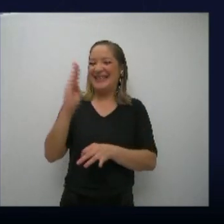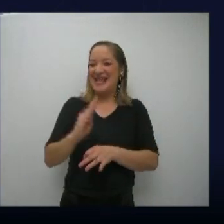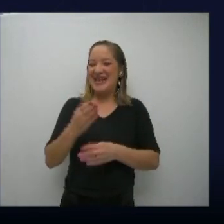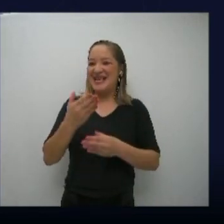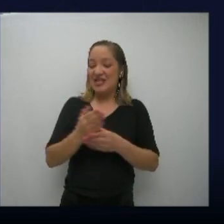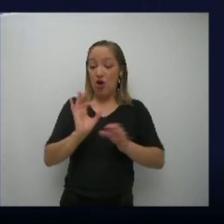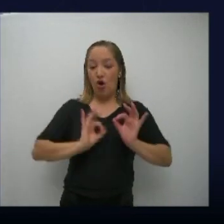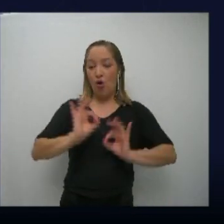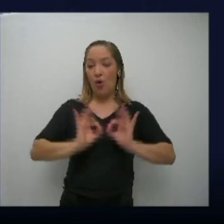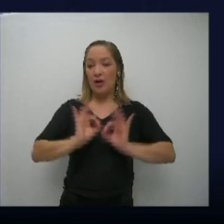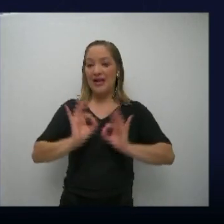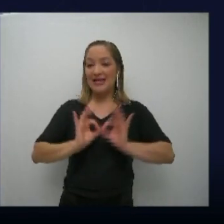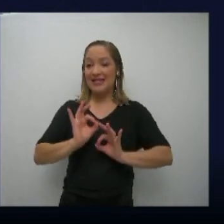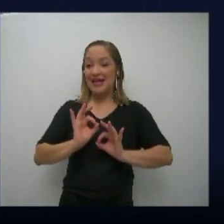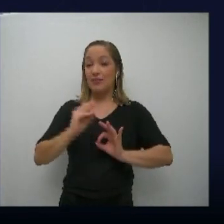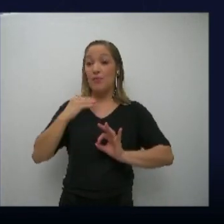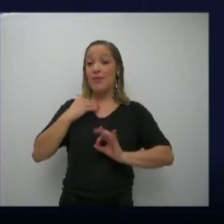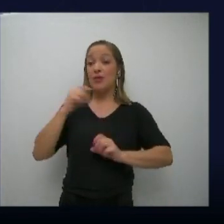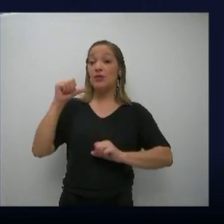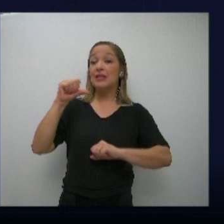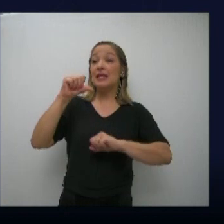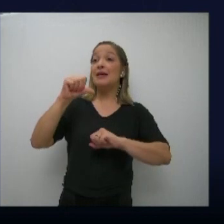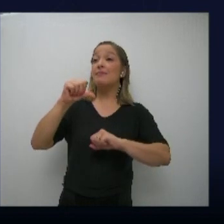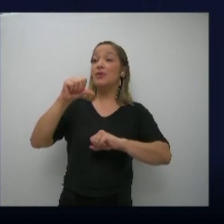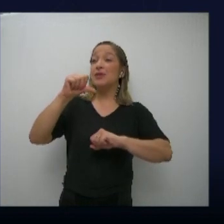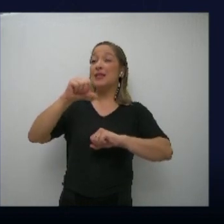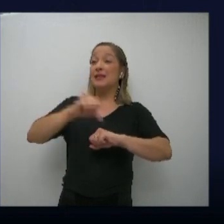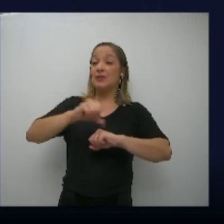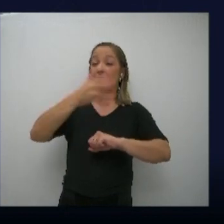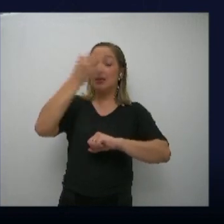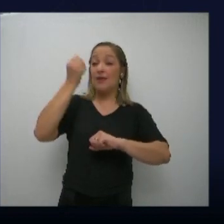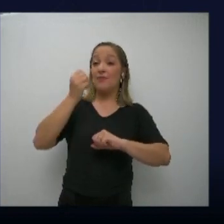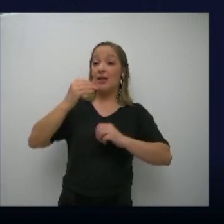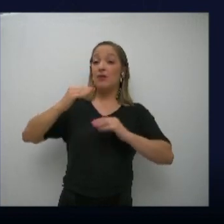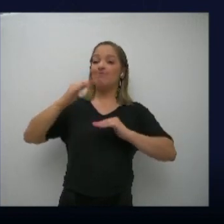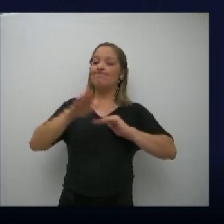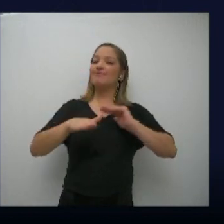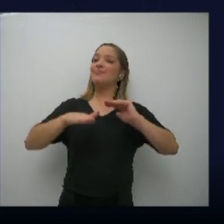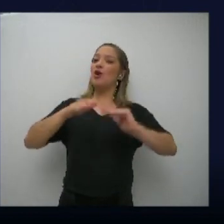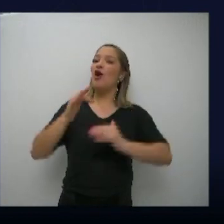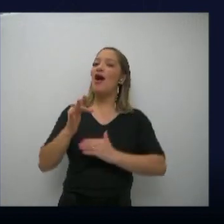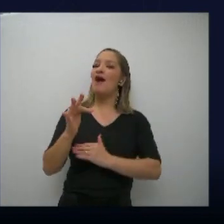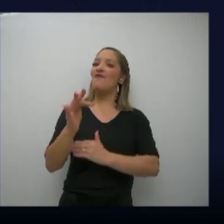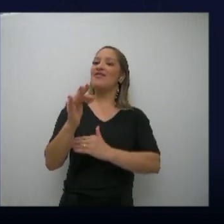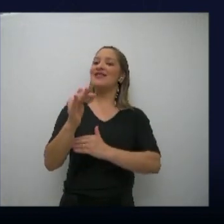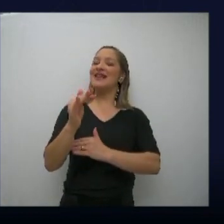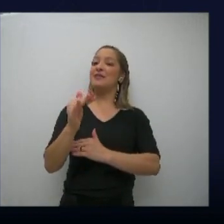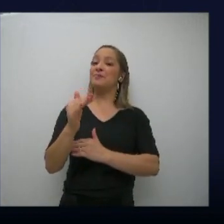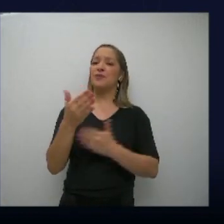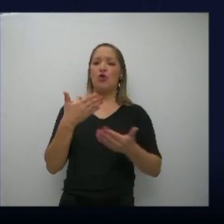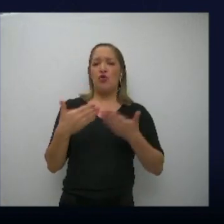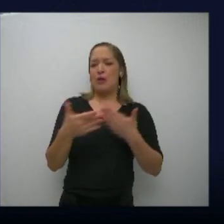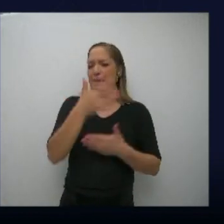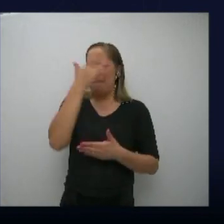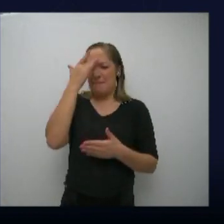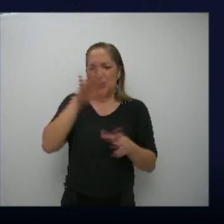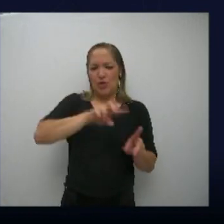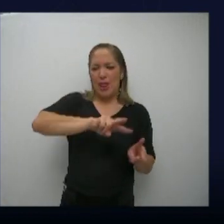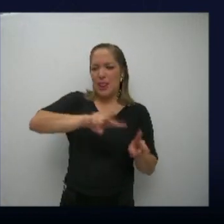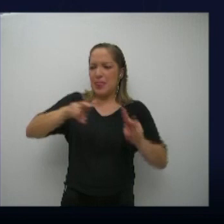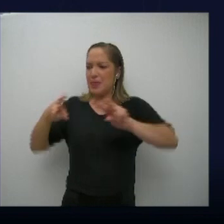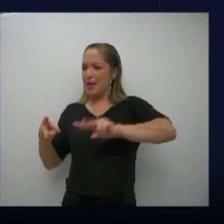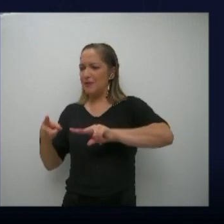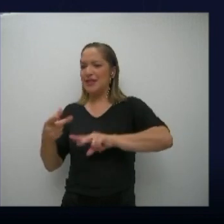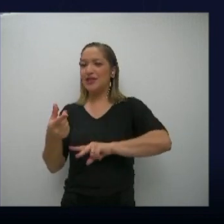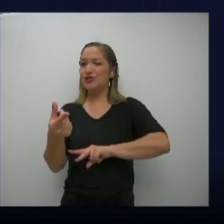aumentado pelo banco central que faz o Brasil da andar vários Passos à frente ia poder falar de qualquer pessoa com esse dinheiro para qualquer outra pessoa